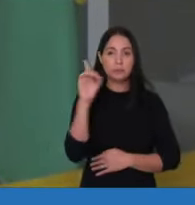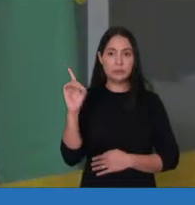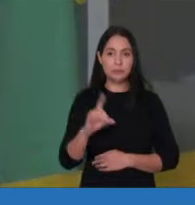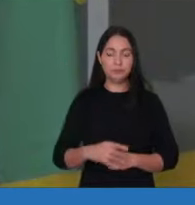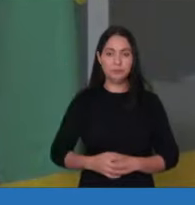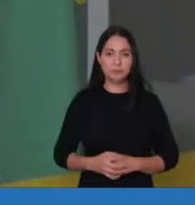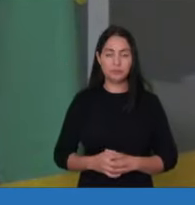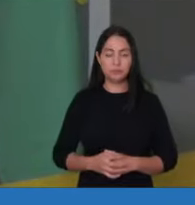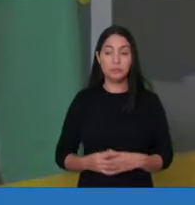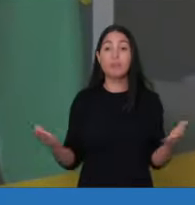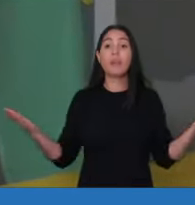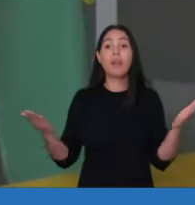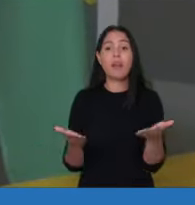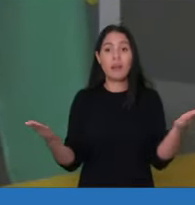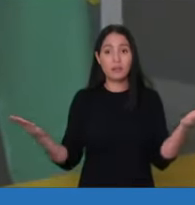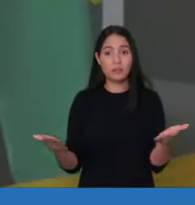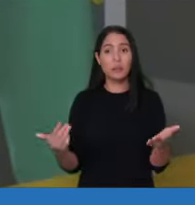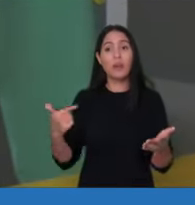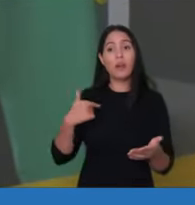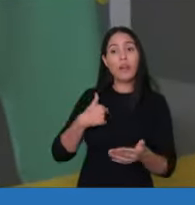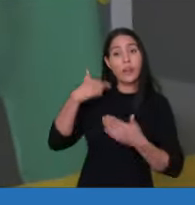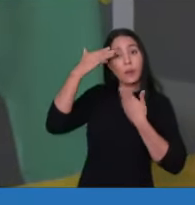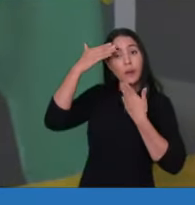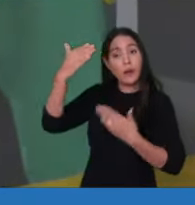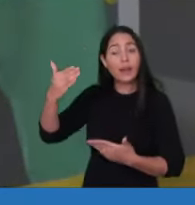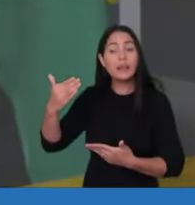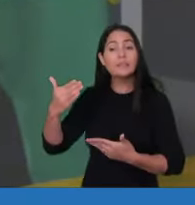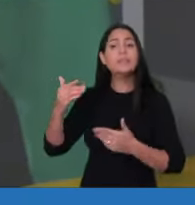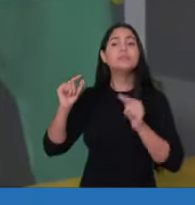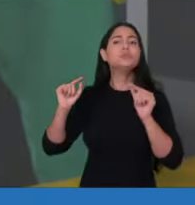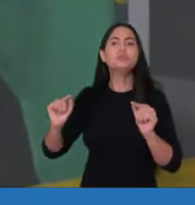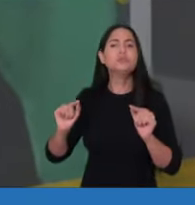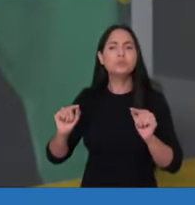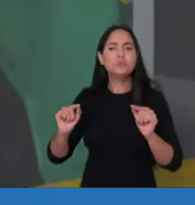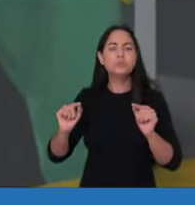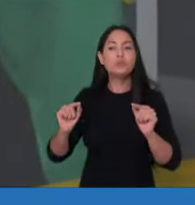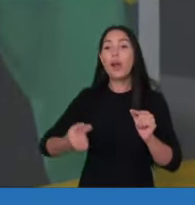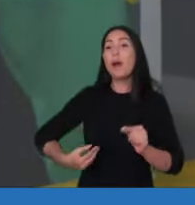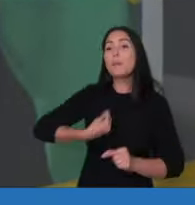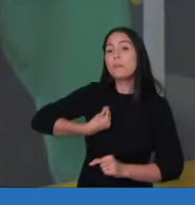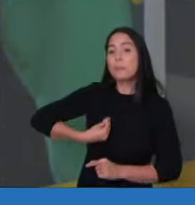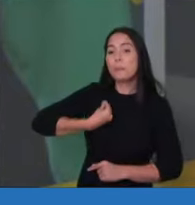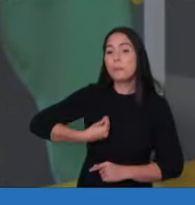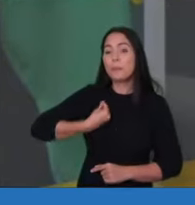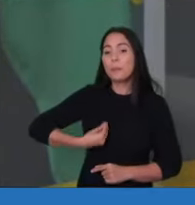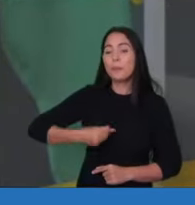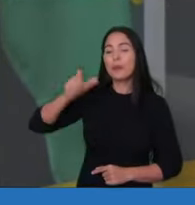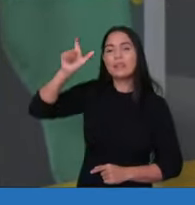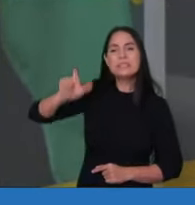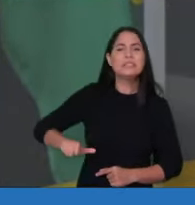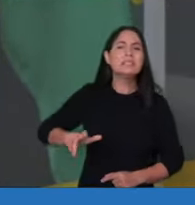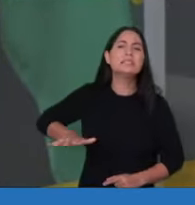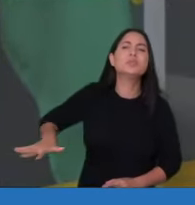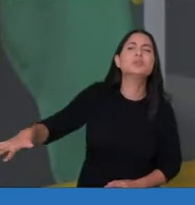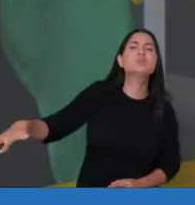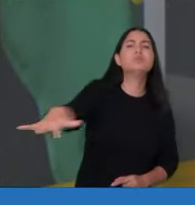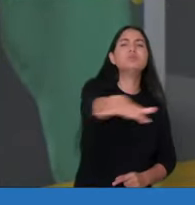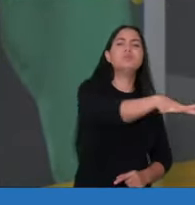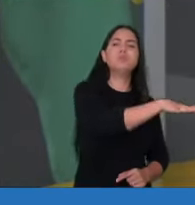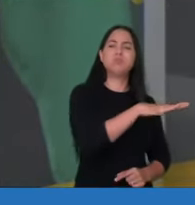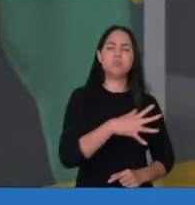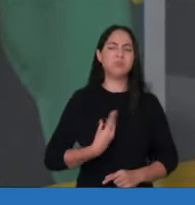começar agradecendo e saudando a presença de todas e todos